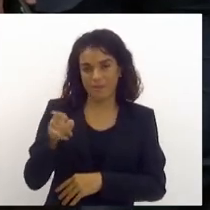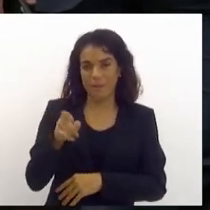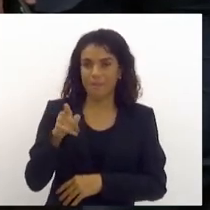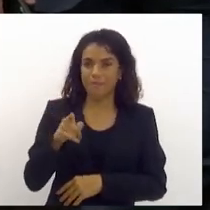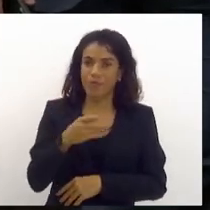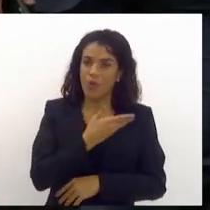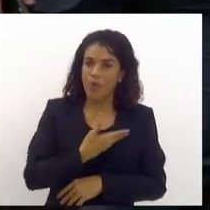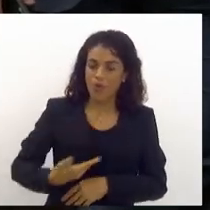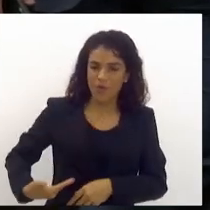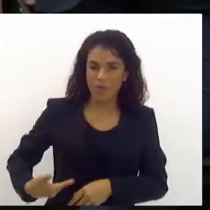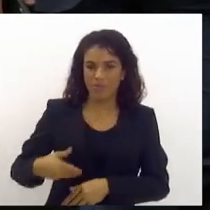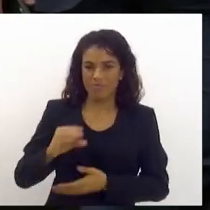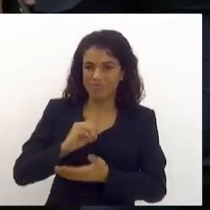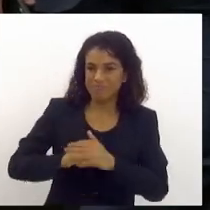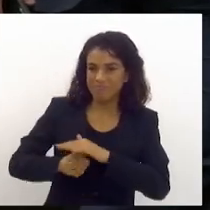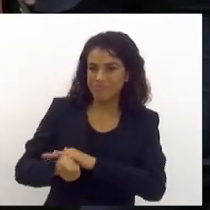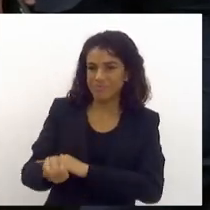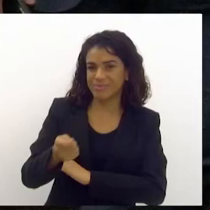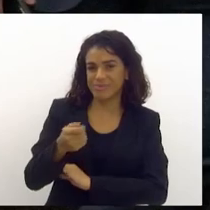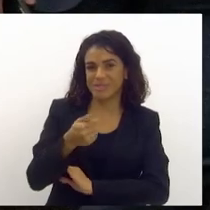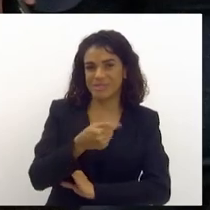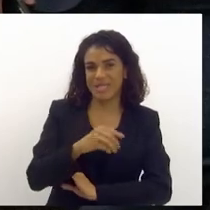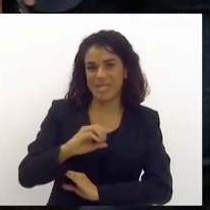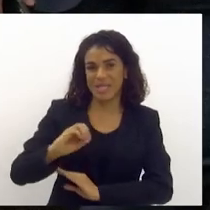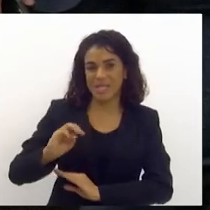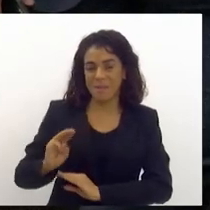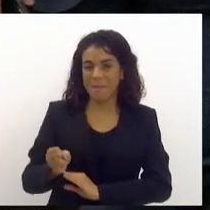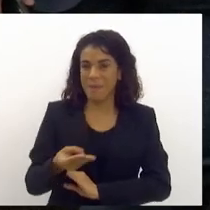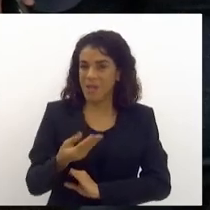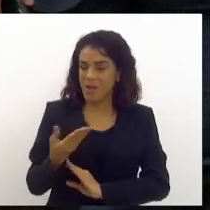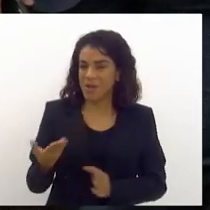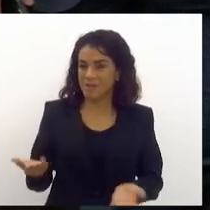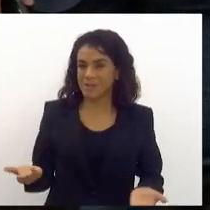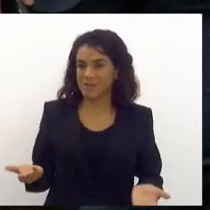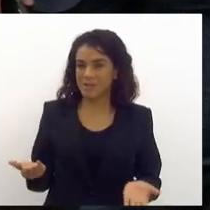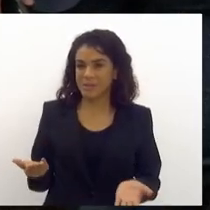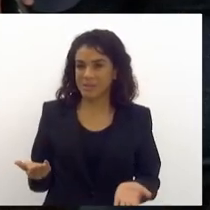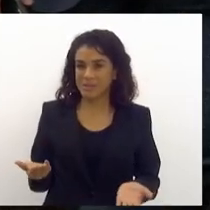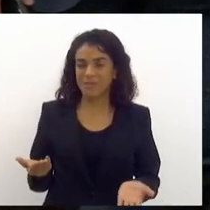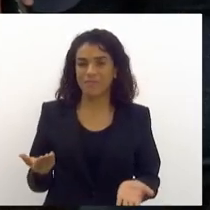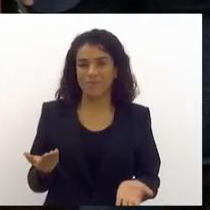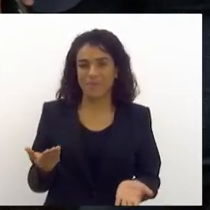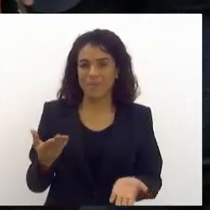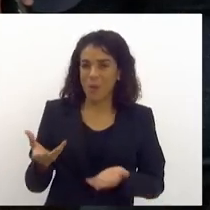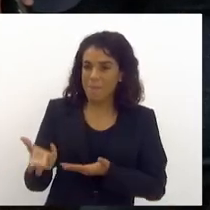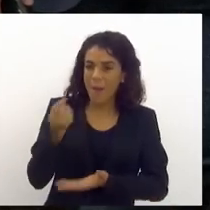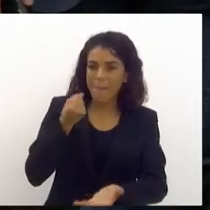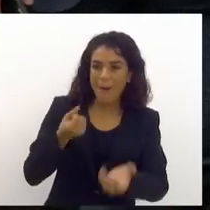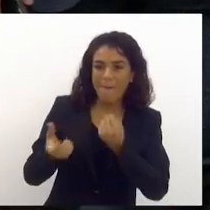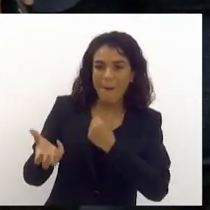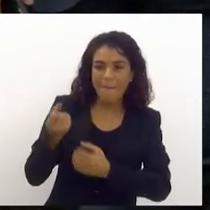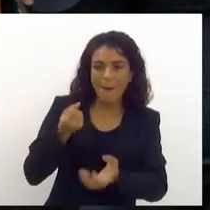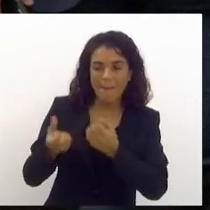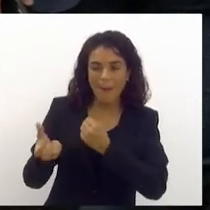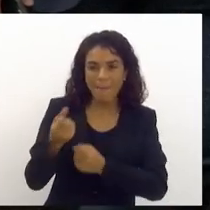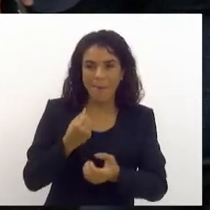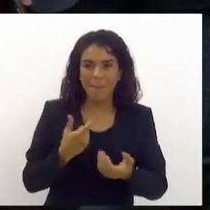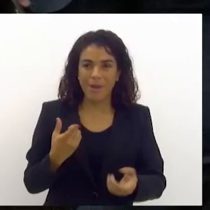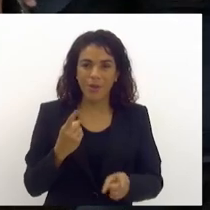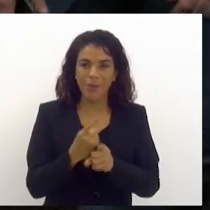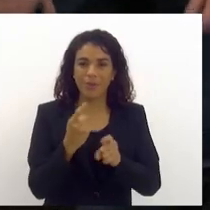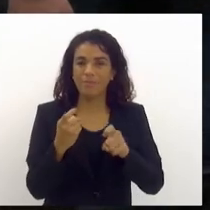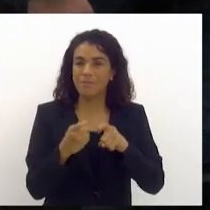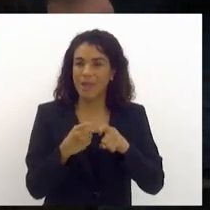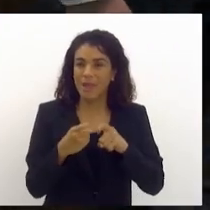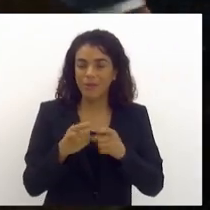destinou 70 milhões para a reforma do HGG. E lá, nego, pegando dinheiro, dando tapa na cara da população. Presidente, encontrei